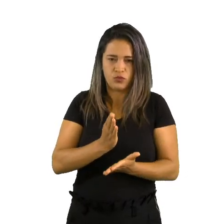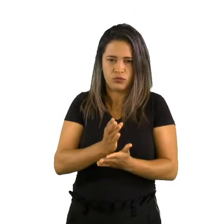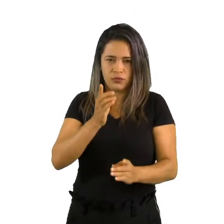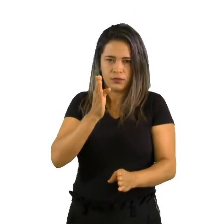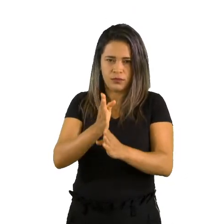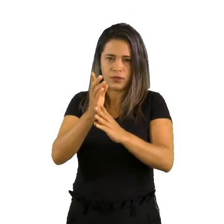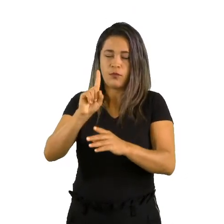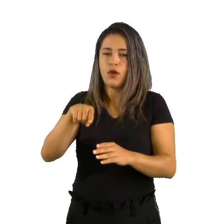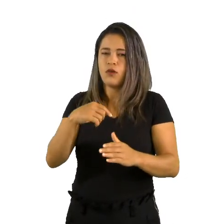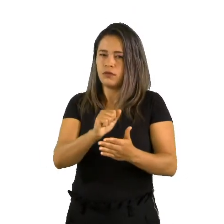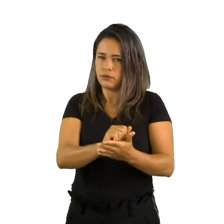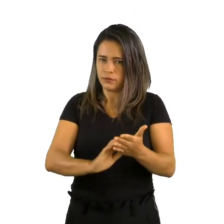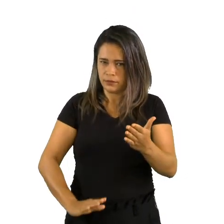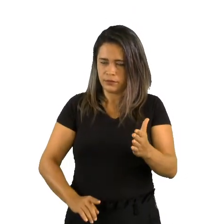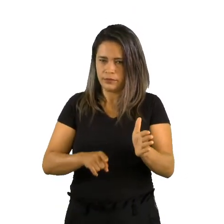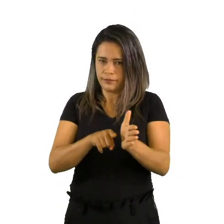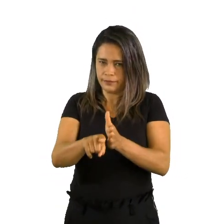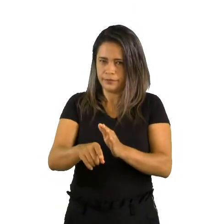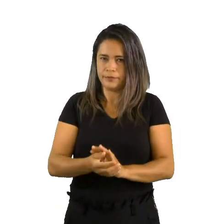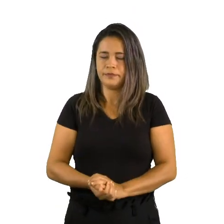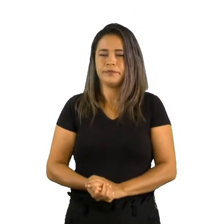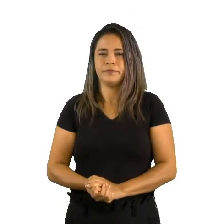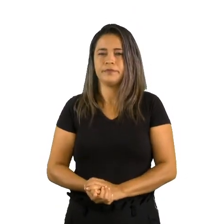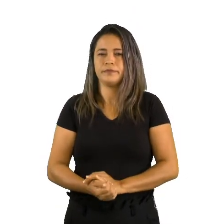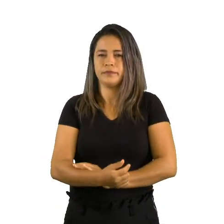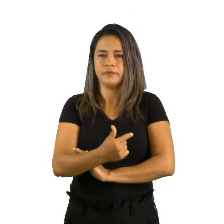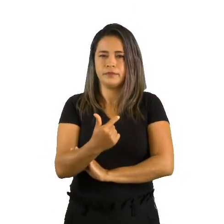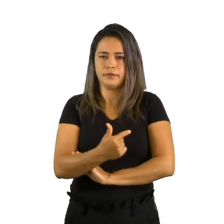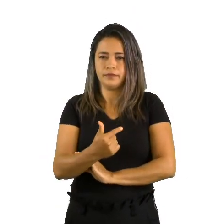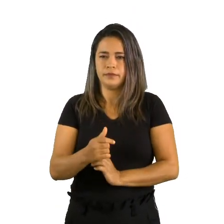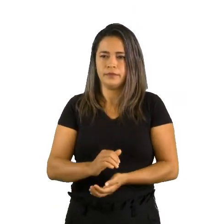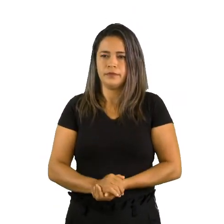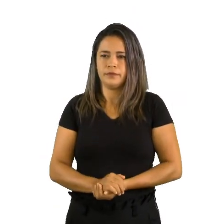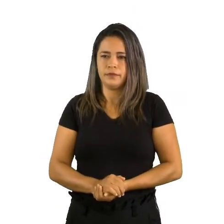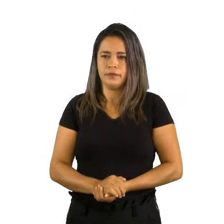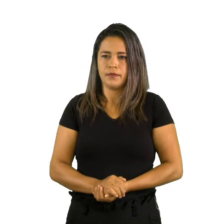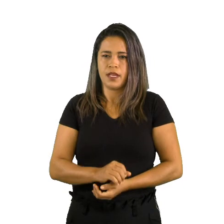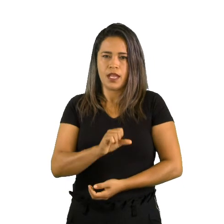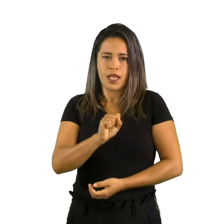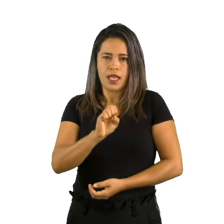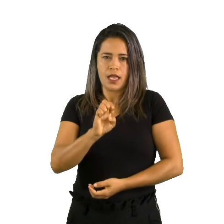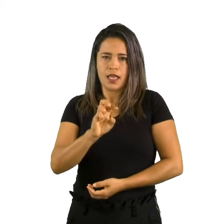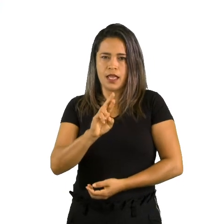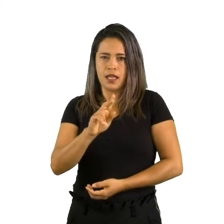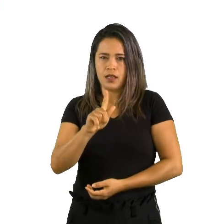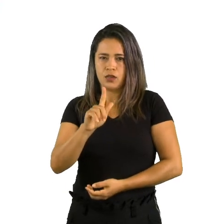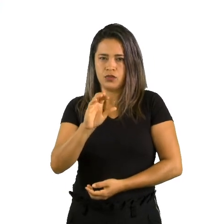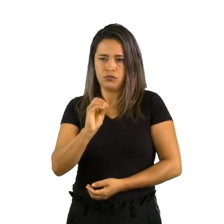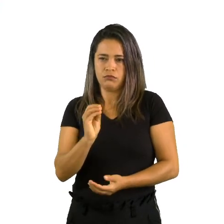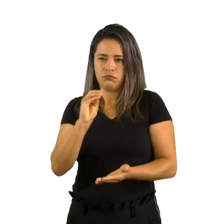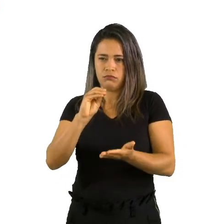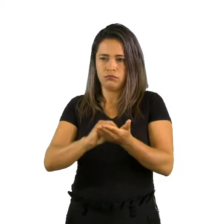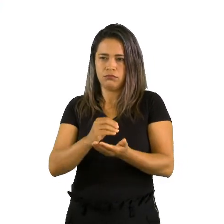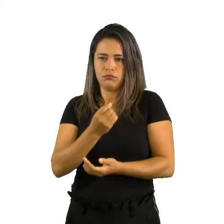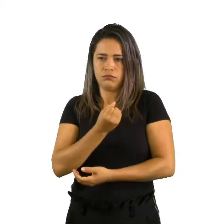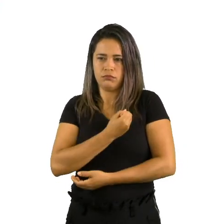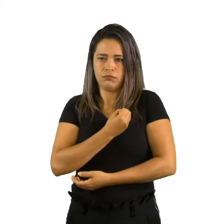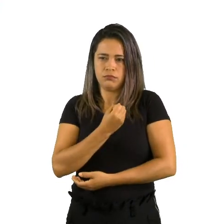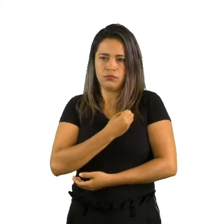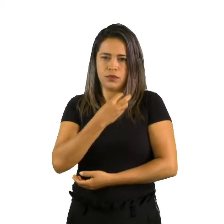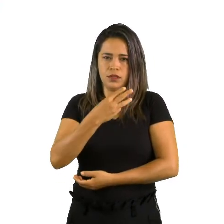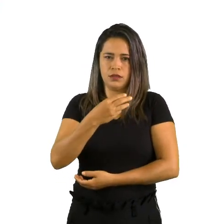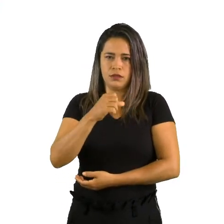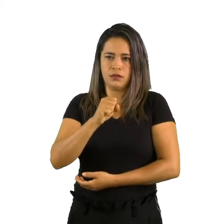uma atividade. Questão 2. Sérgio quer colocar o número 380 na